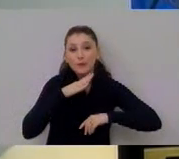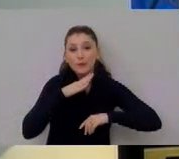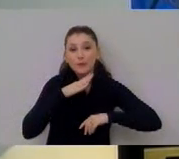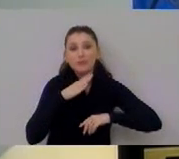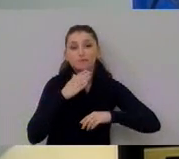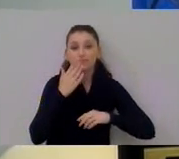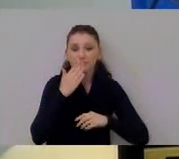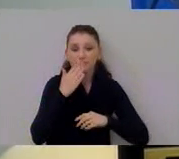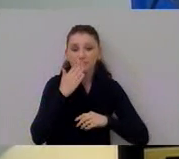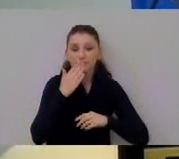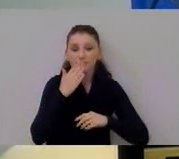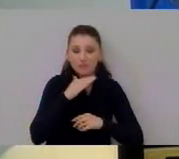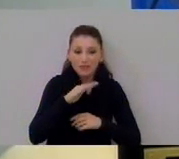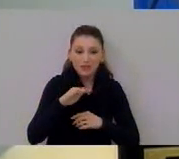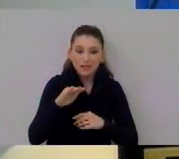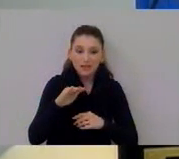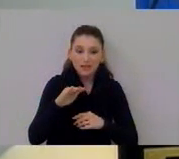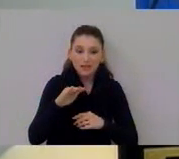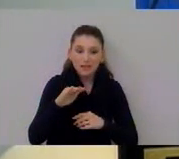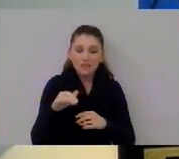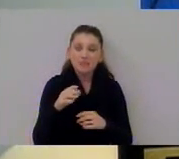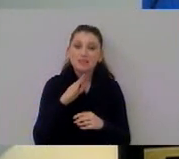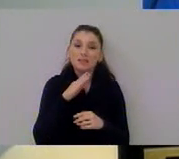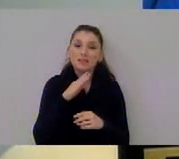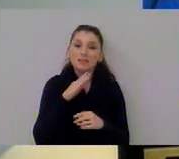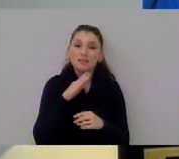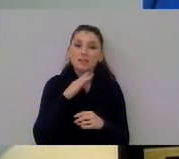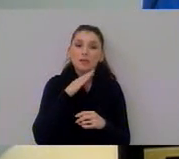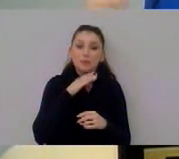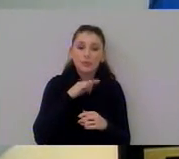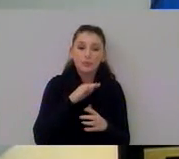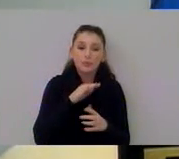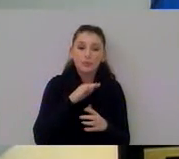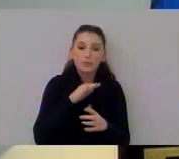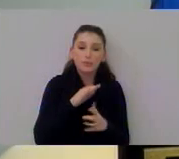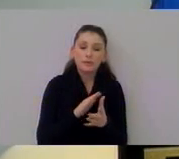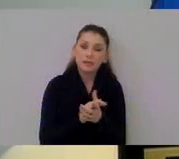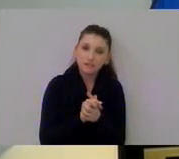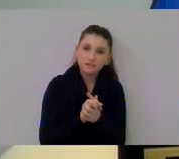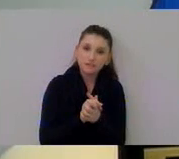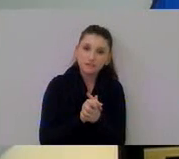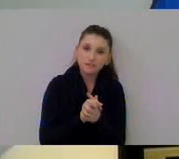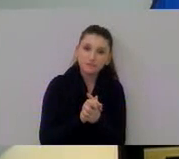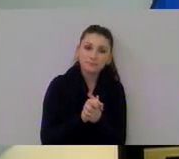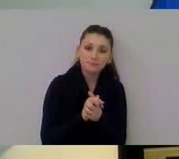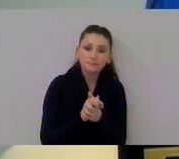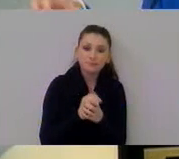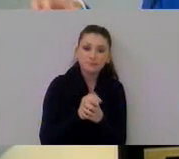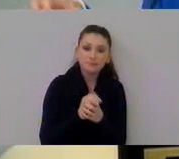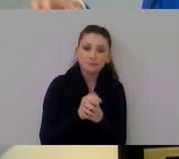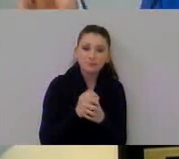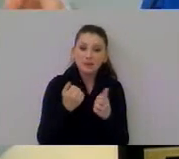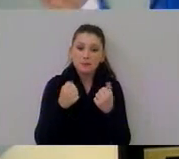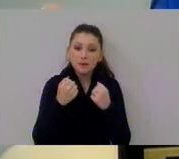da Secretaria de Infraestrutura, dar o retorno para a gente, para